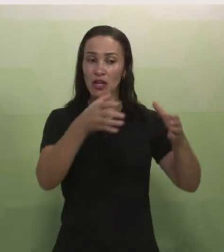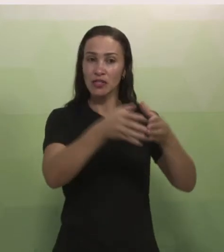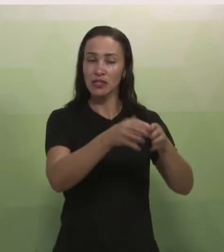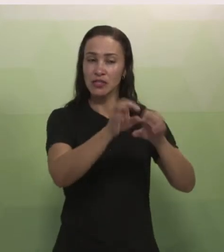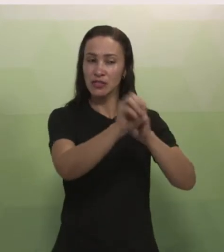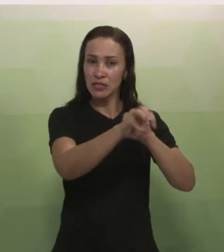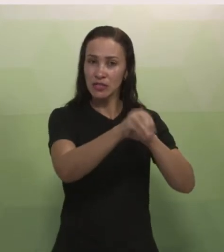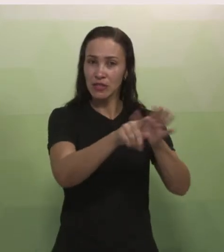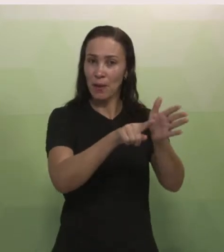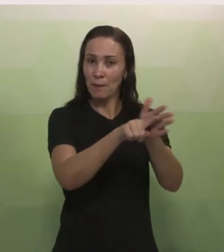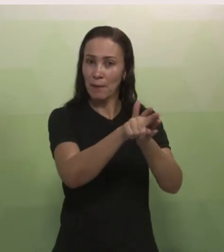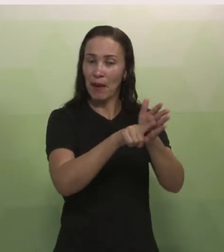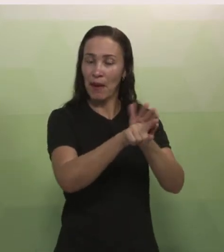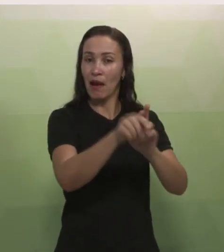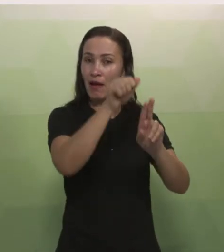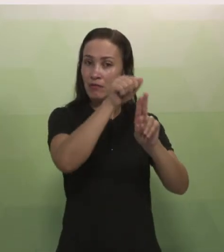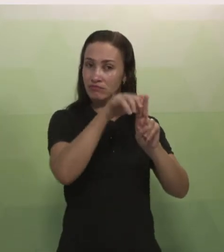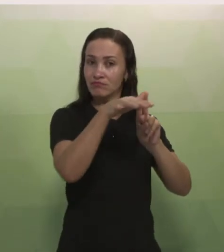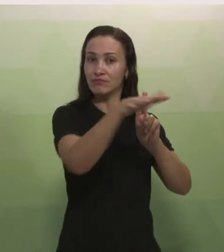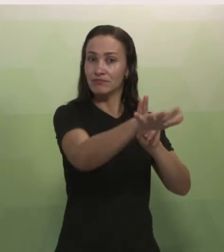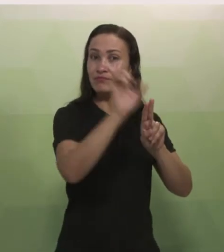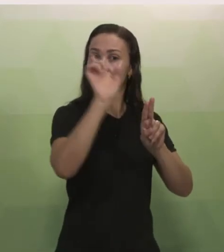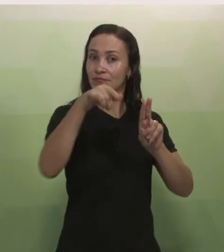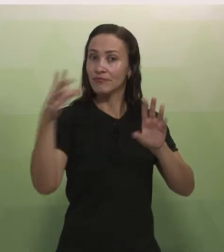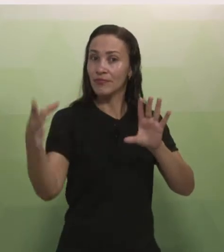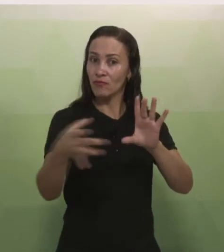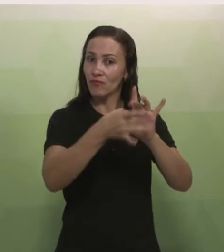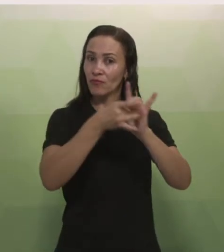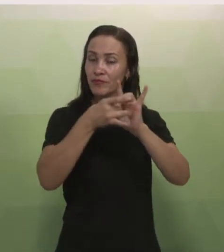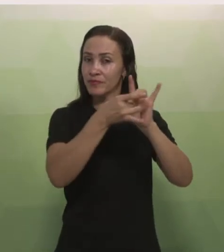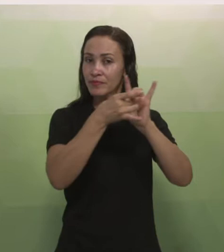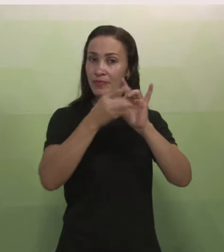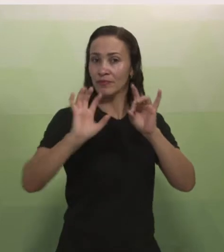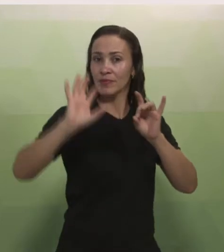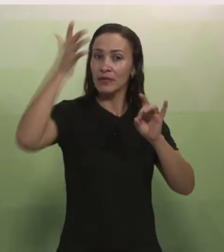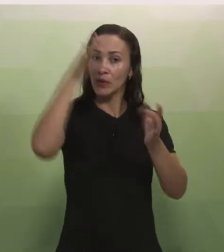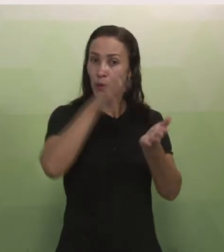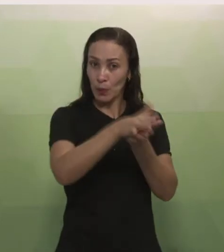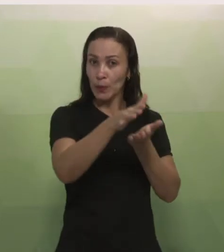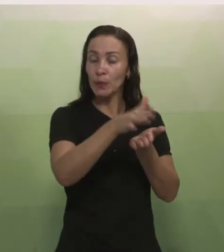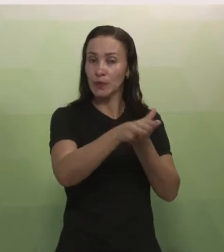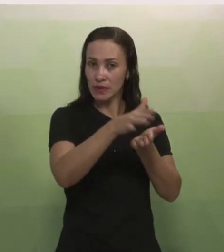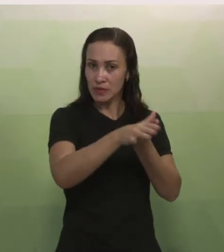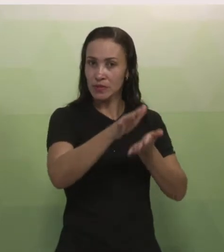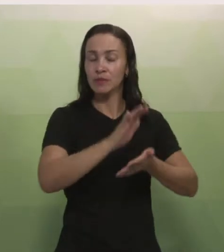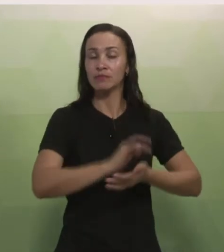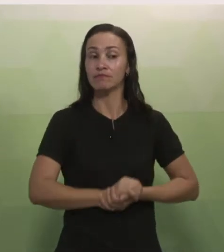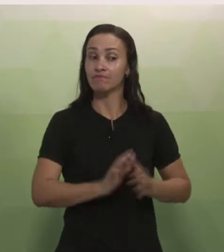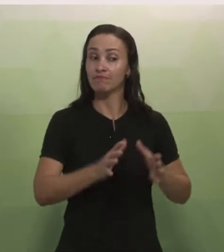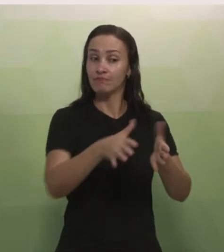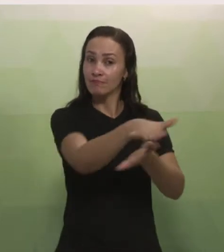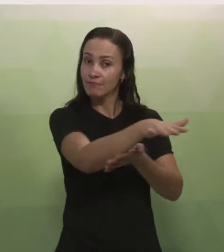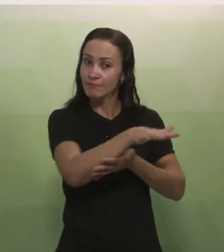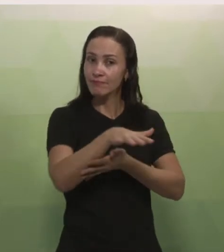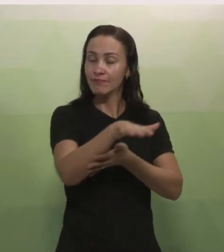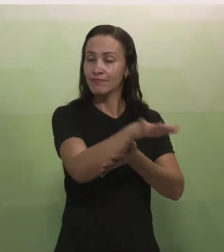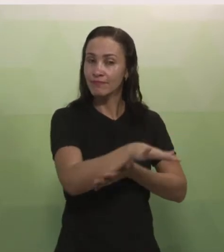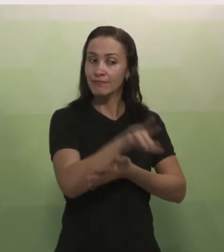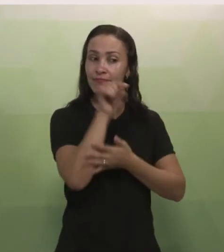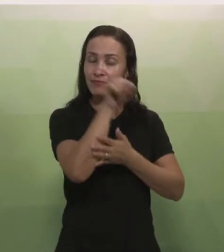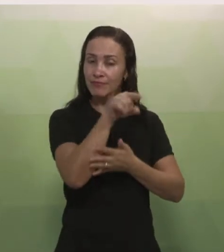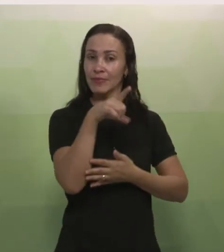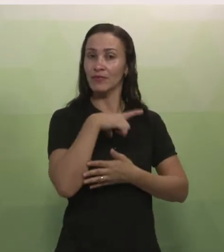ensino, pesquisa e extensão que estejam vinculadas a eventos e publicações dessa